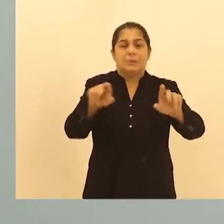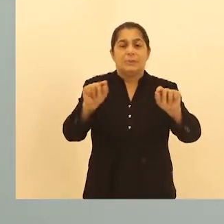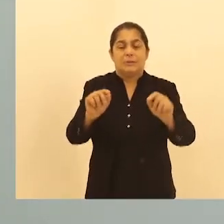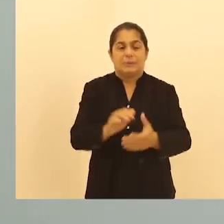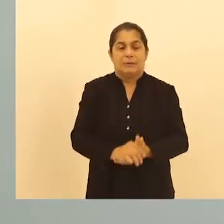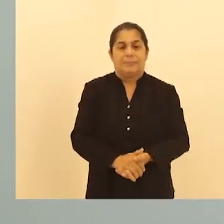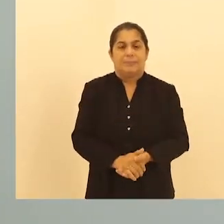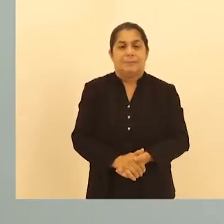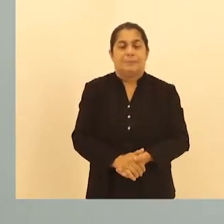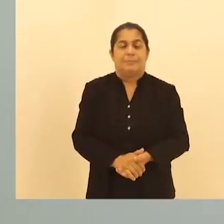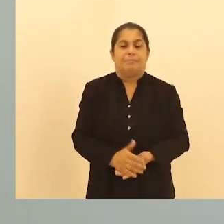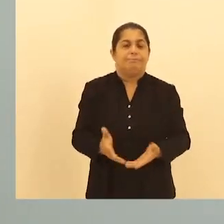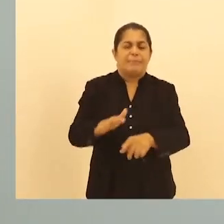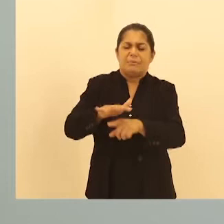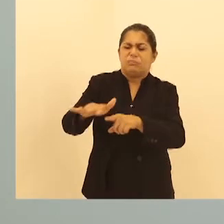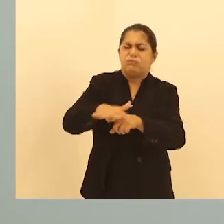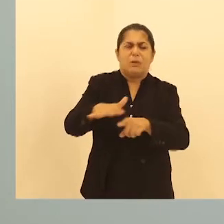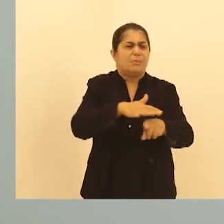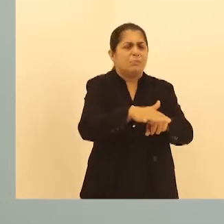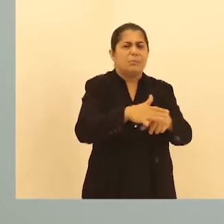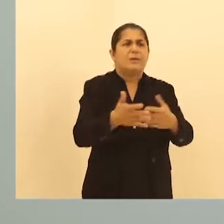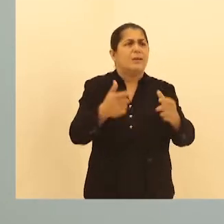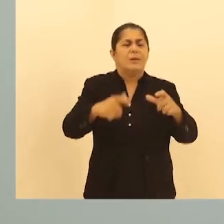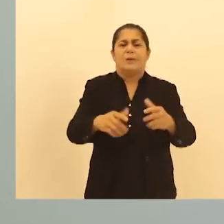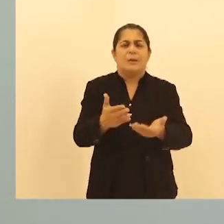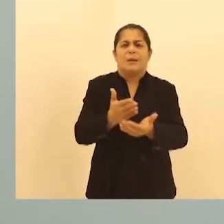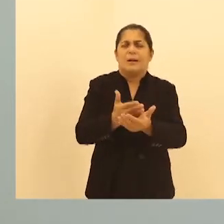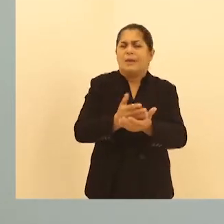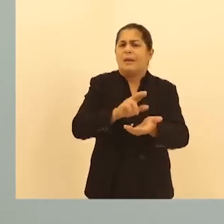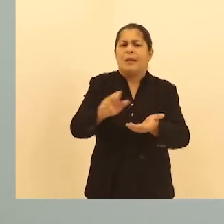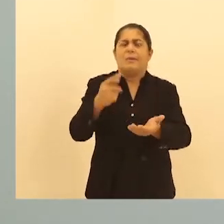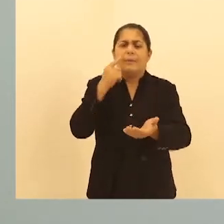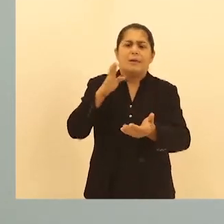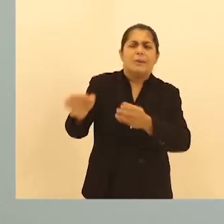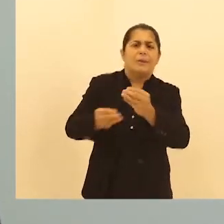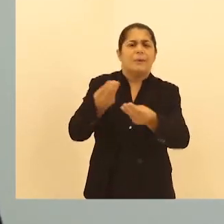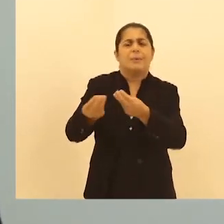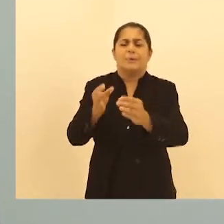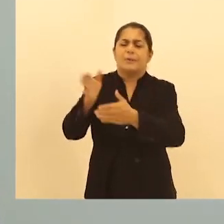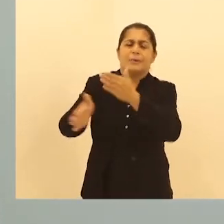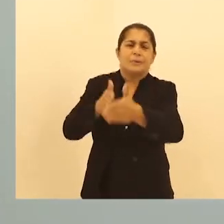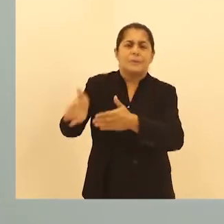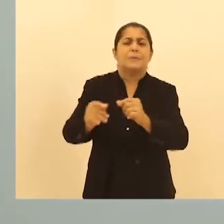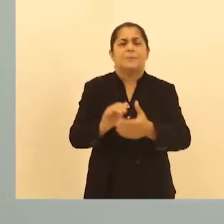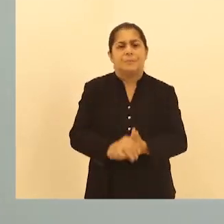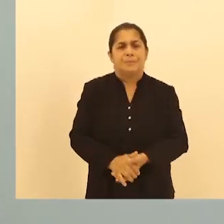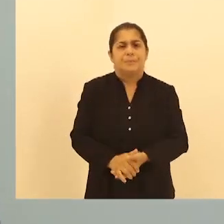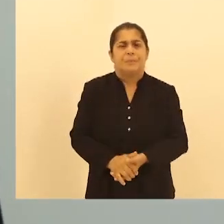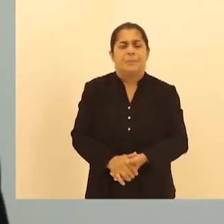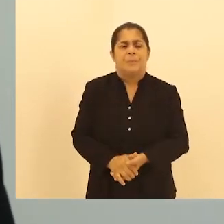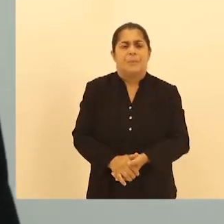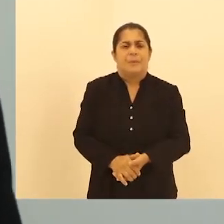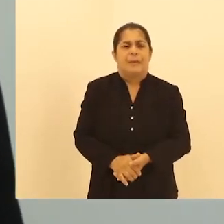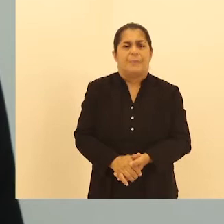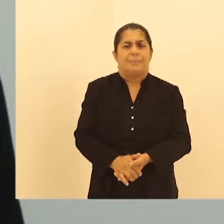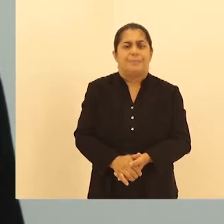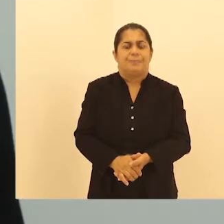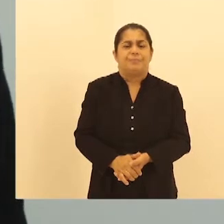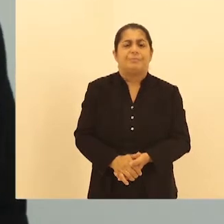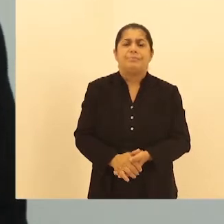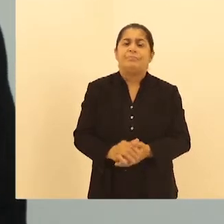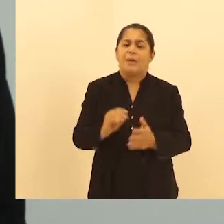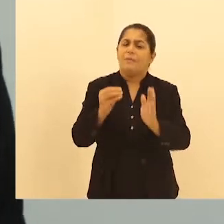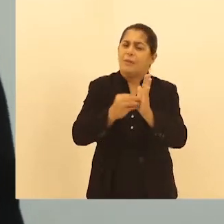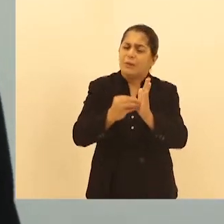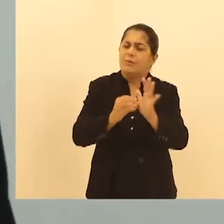vezes há demandas vinculadas ao processo ele funciona e nós tínhamos esse receio chegamos a